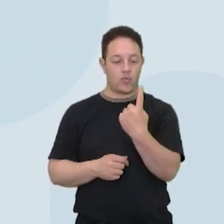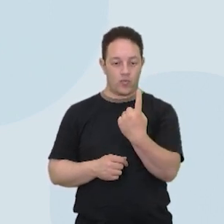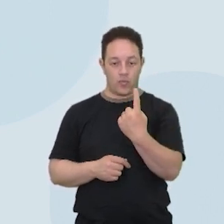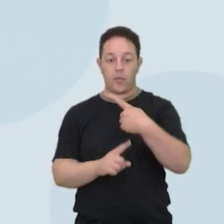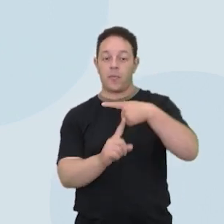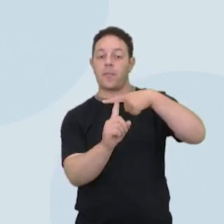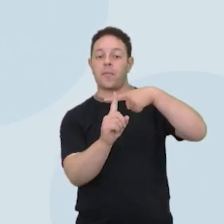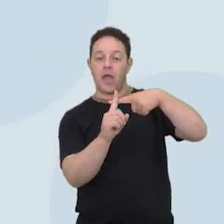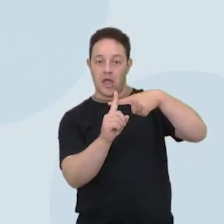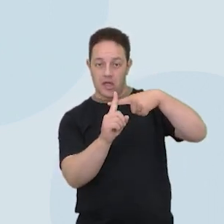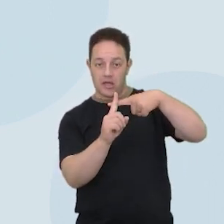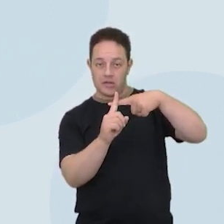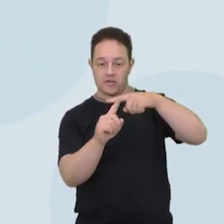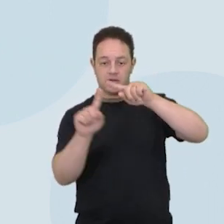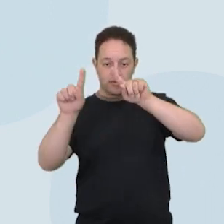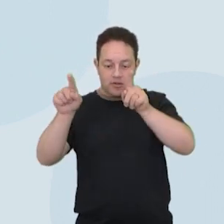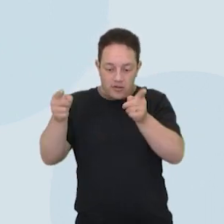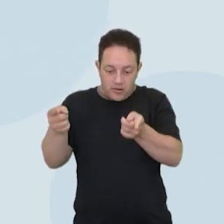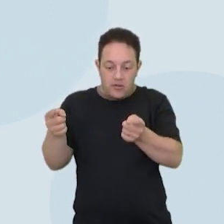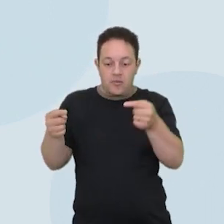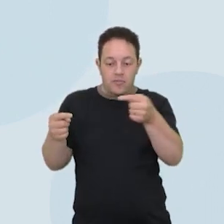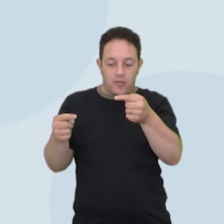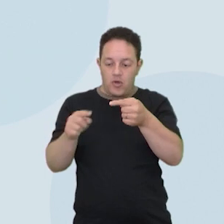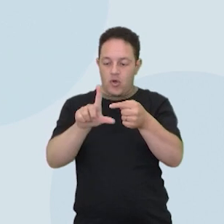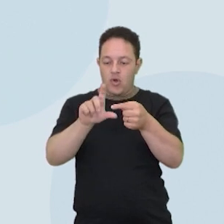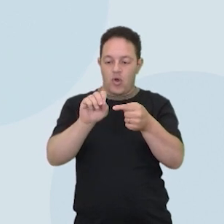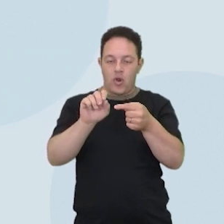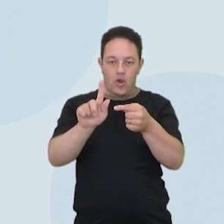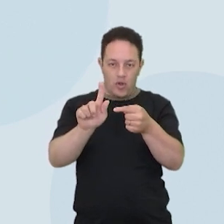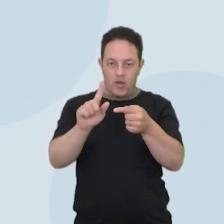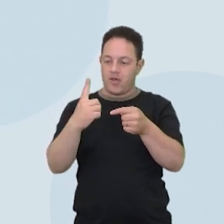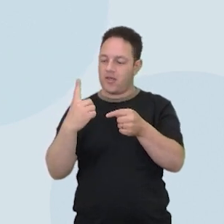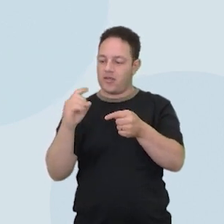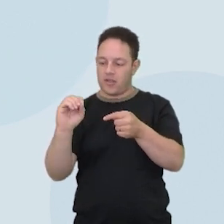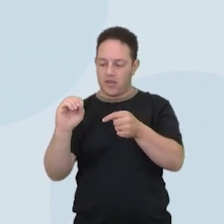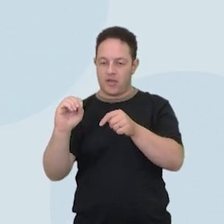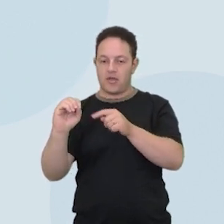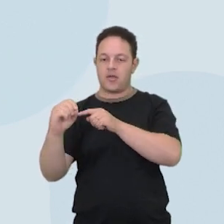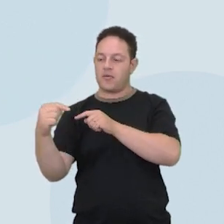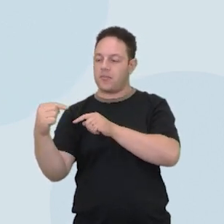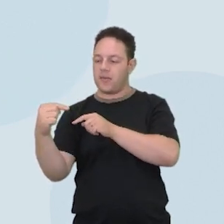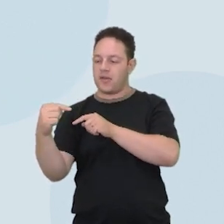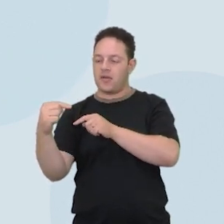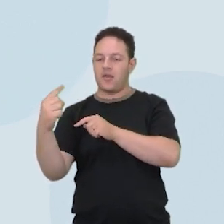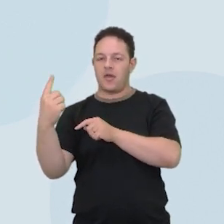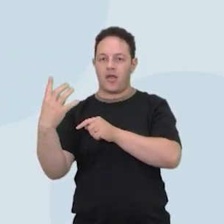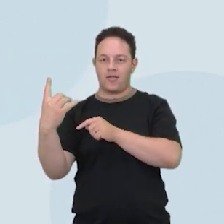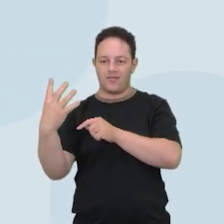mais... Menos log. Menos log... De 10 a menos 14. De 10 a menos 14.